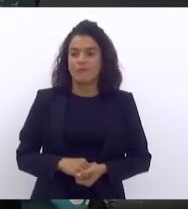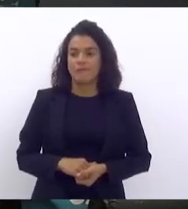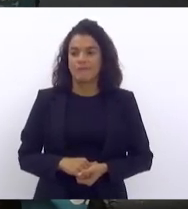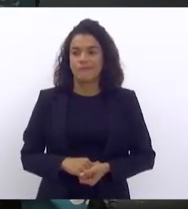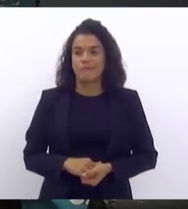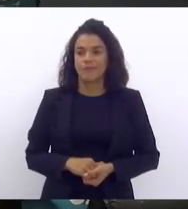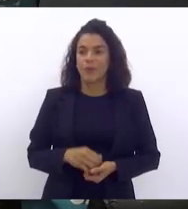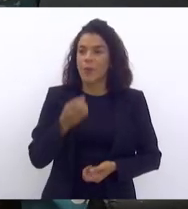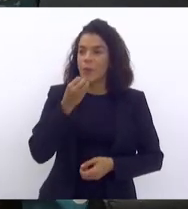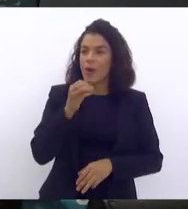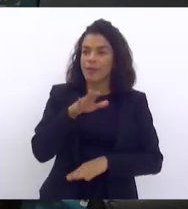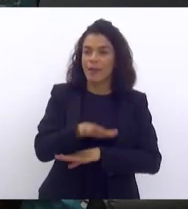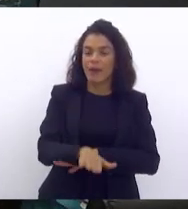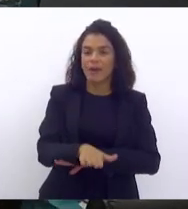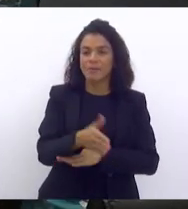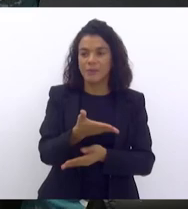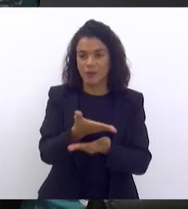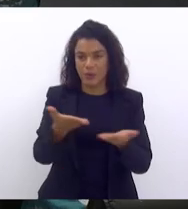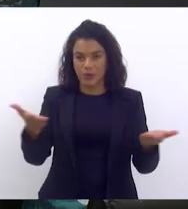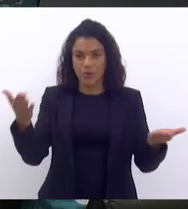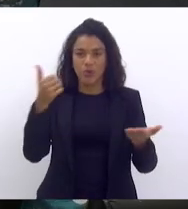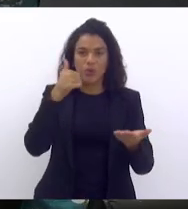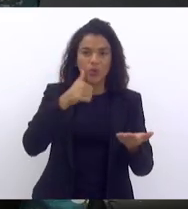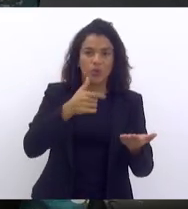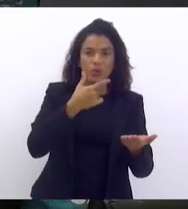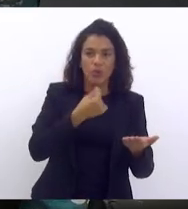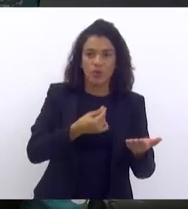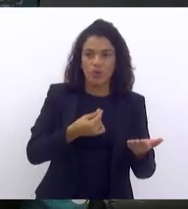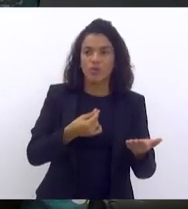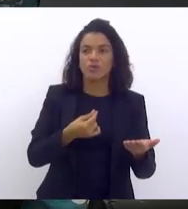Oi, boa tarde para todos e todas.